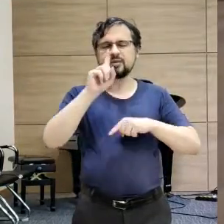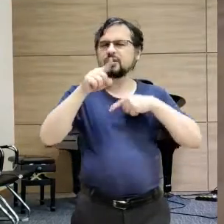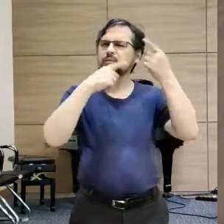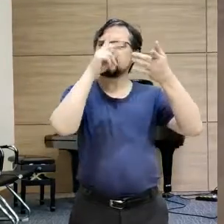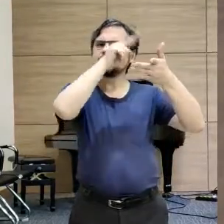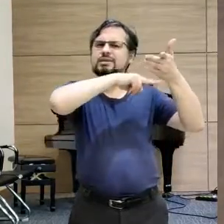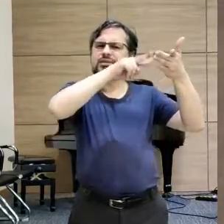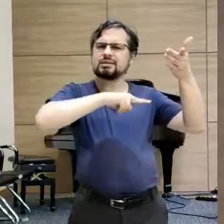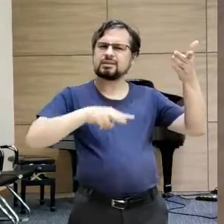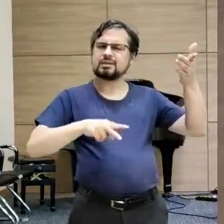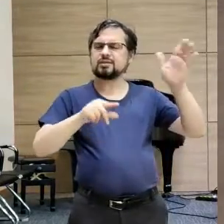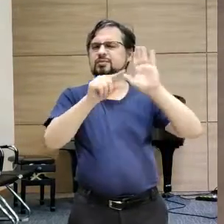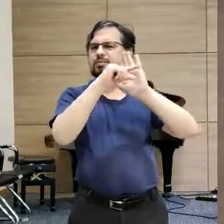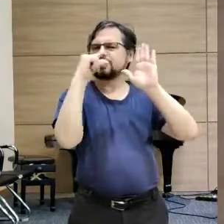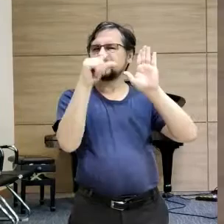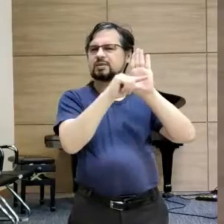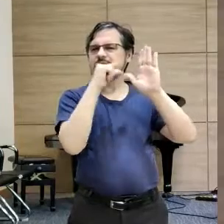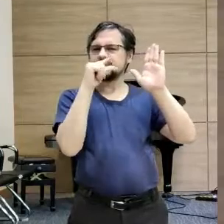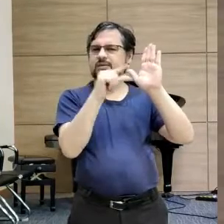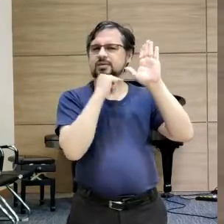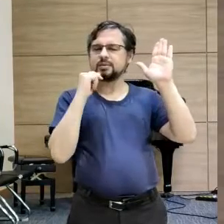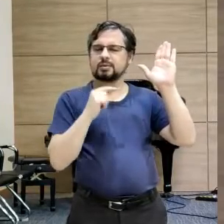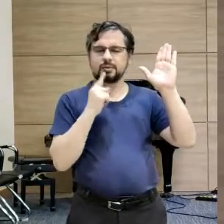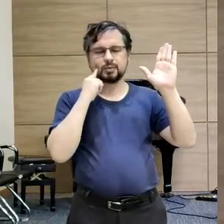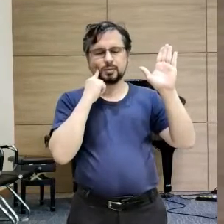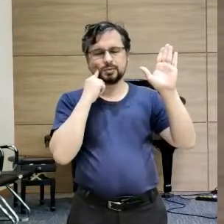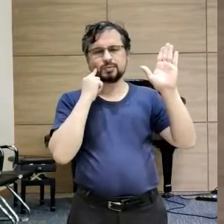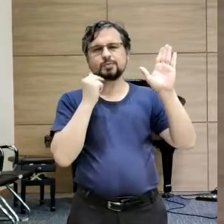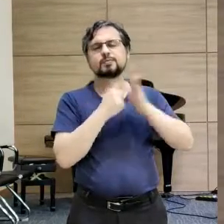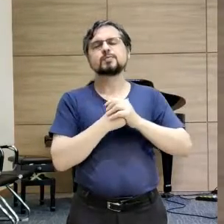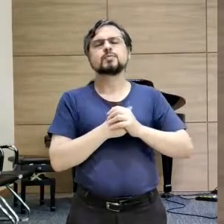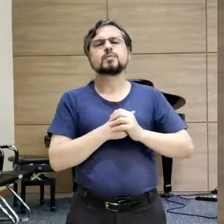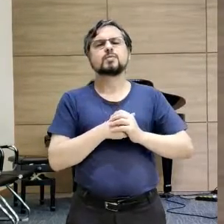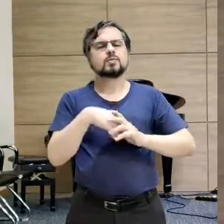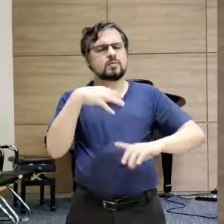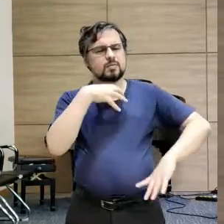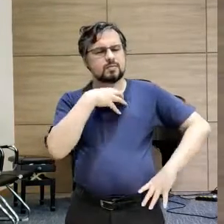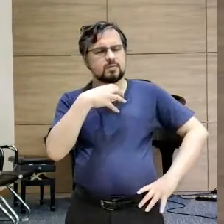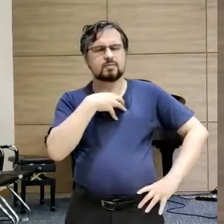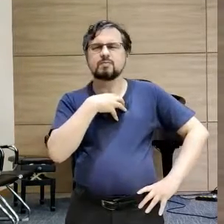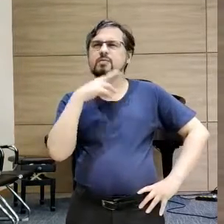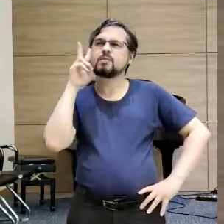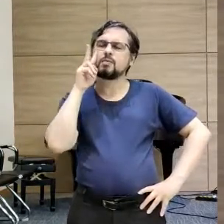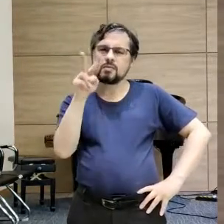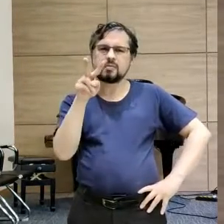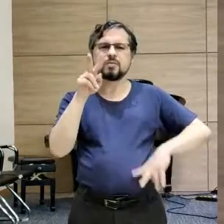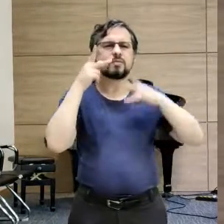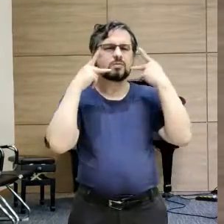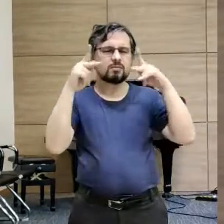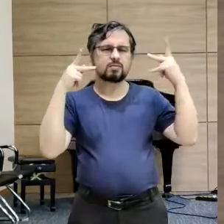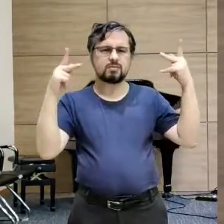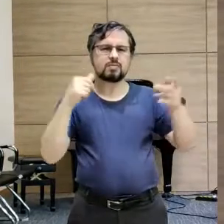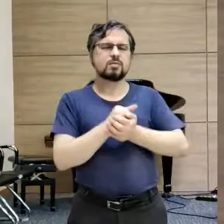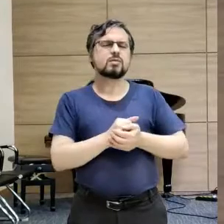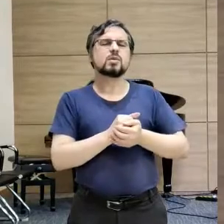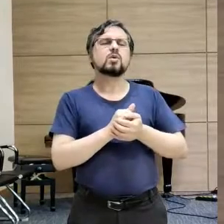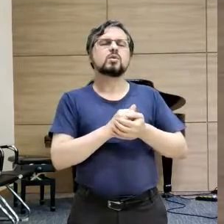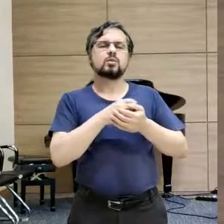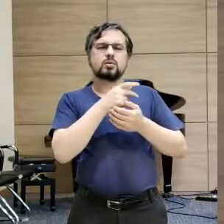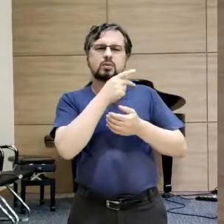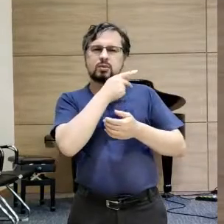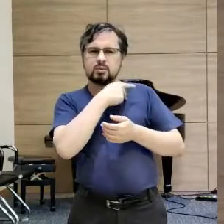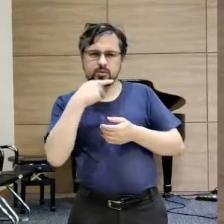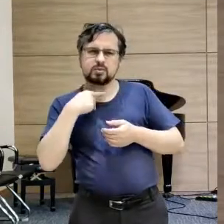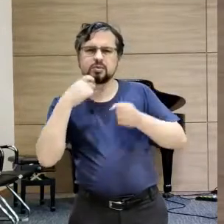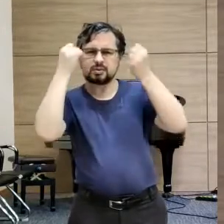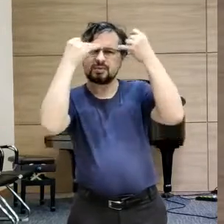texto e ouvir um pouquinho disso que eu tentei refletir com os irmãos,